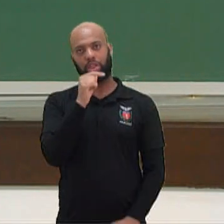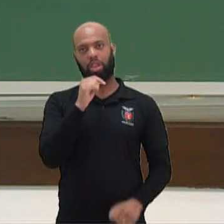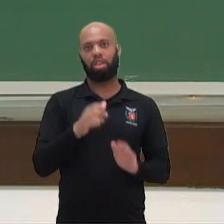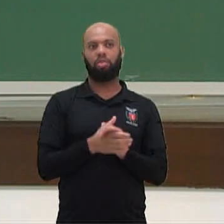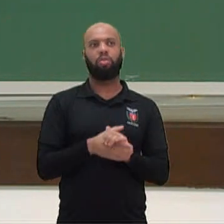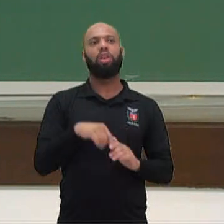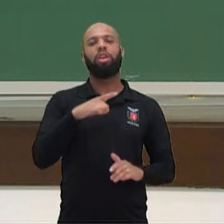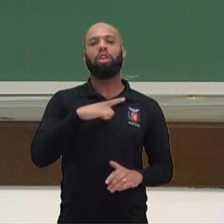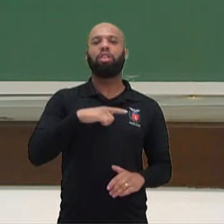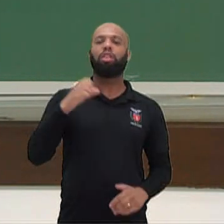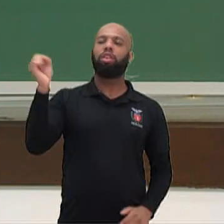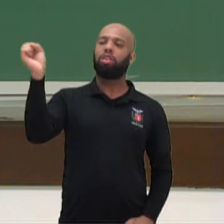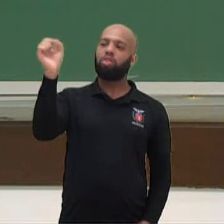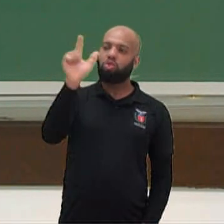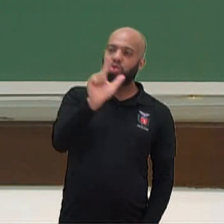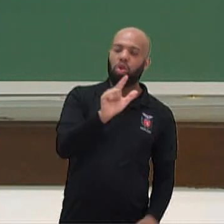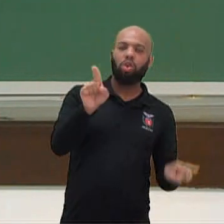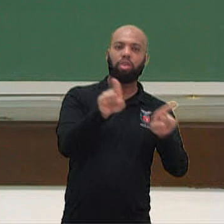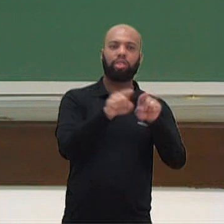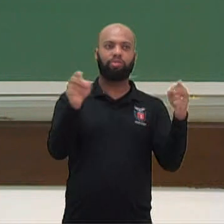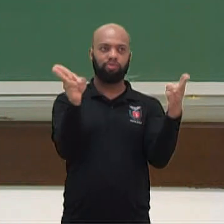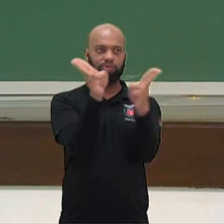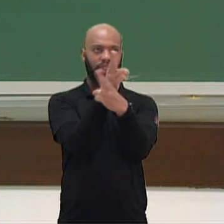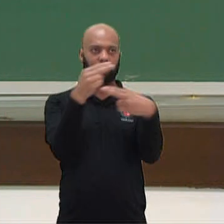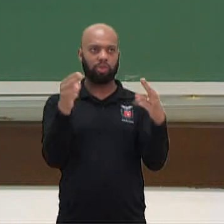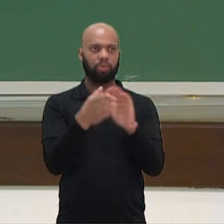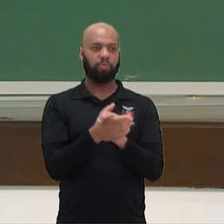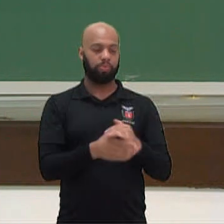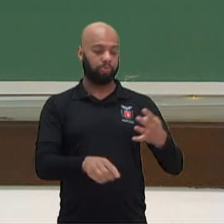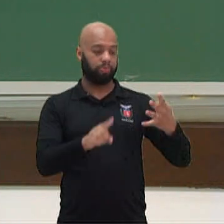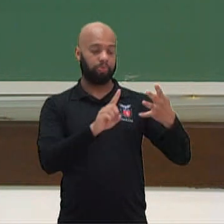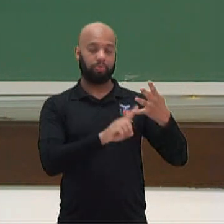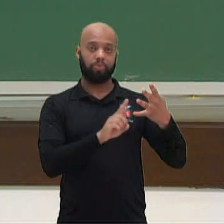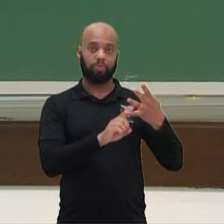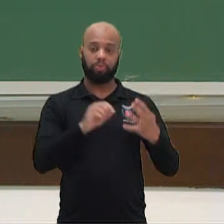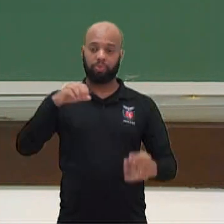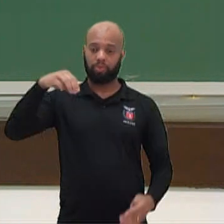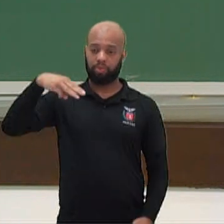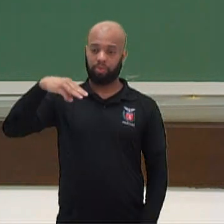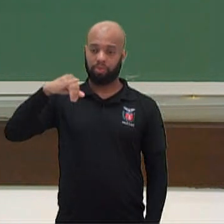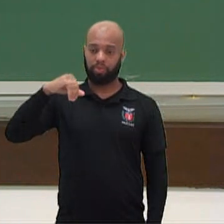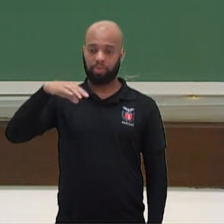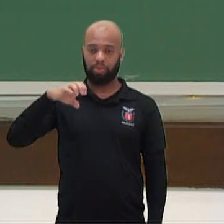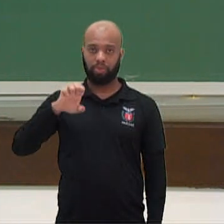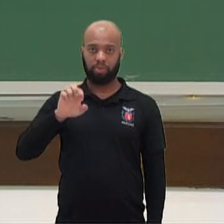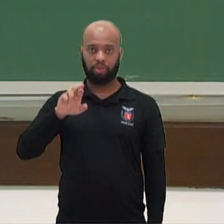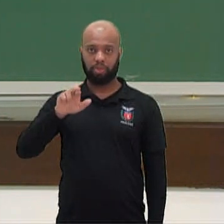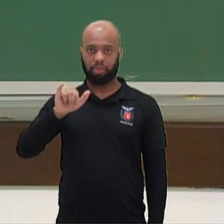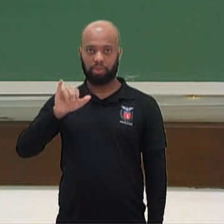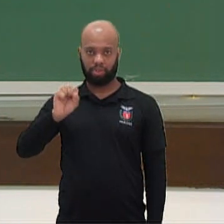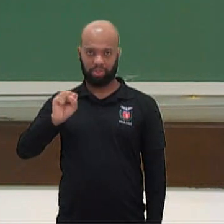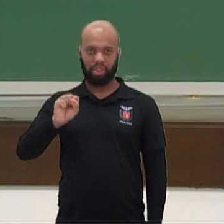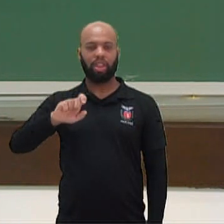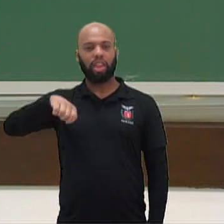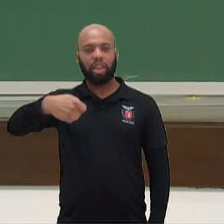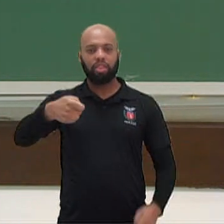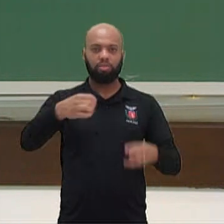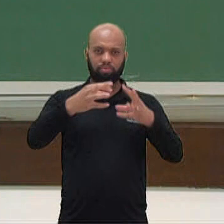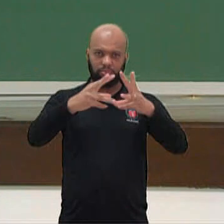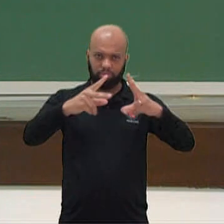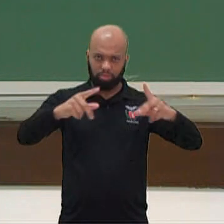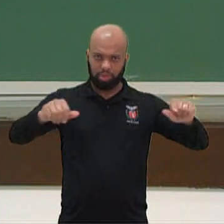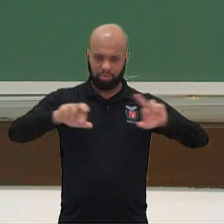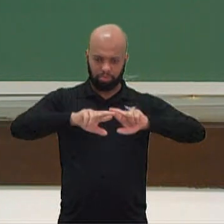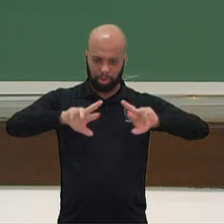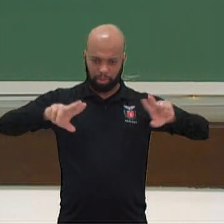luz solar, o vento. E os recursos minerais, eles são a partir dos minérios, né, das rochas que nós temos aí